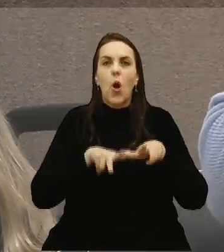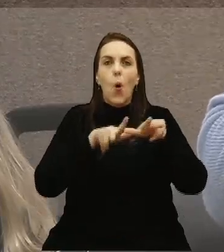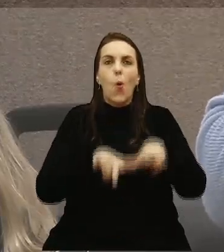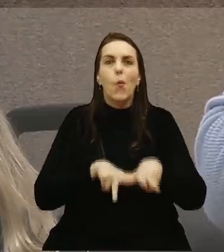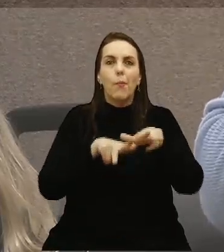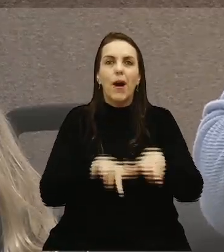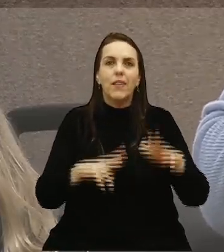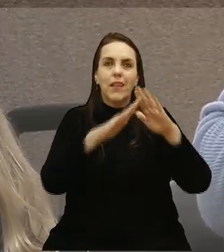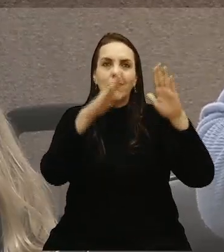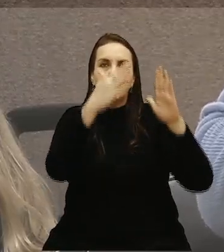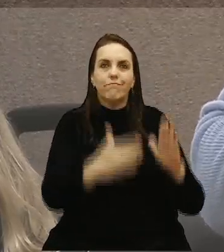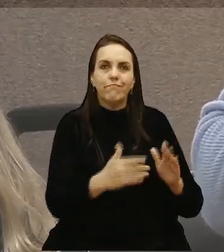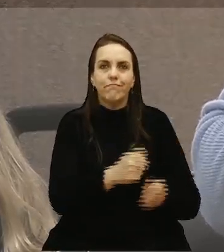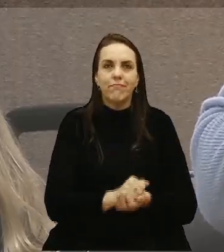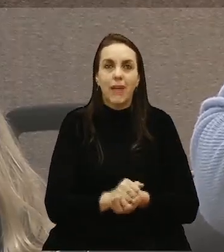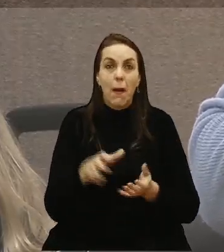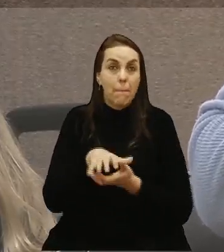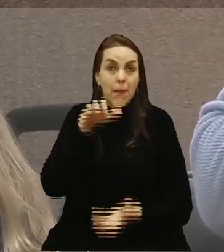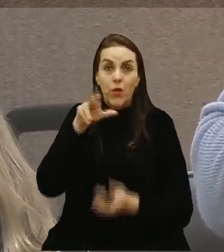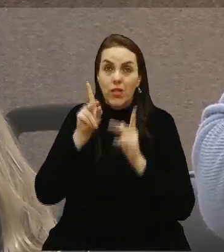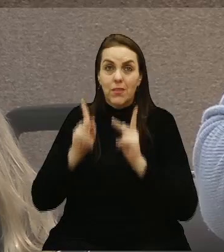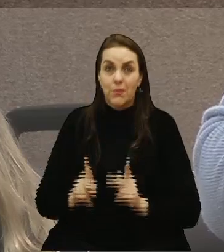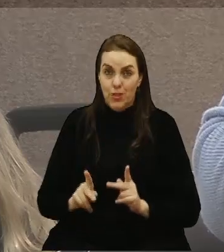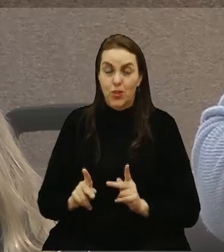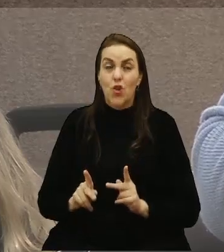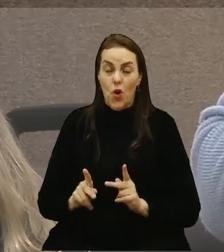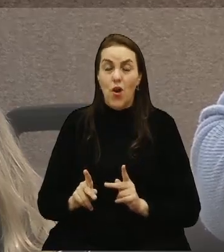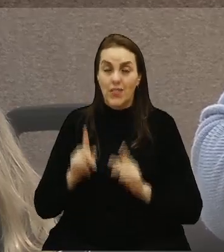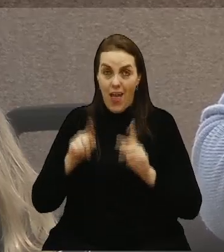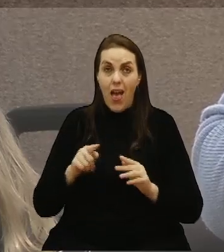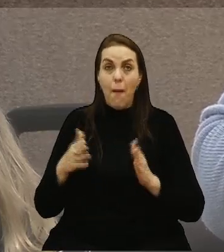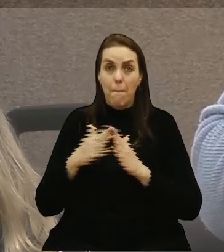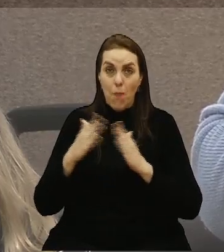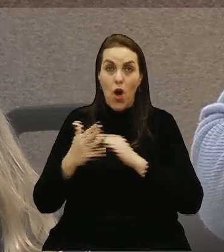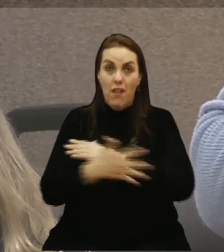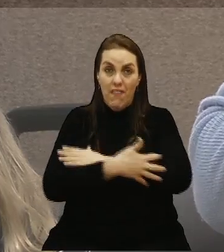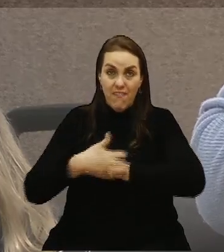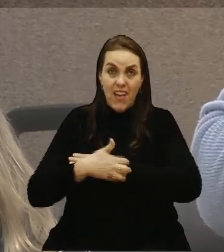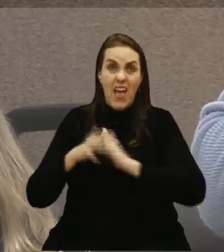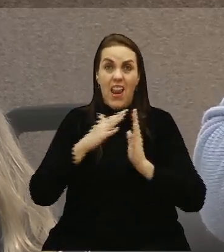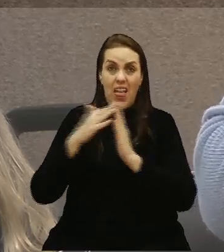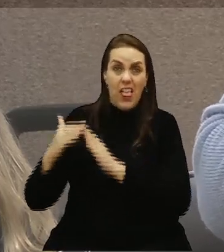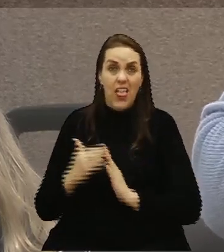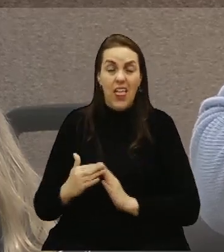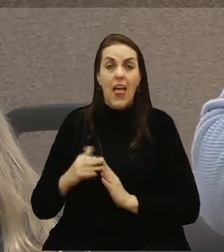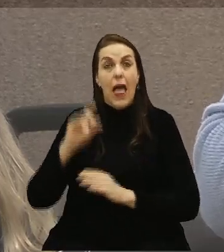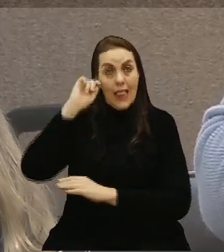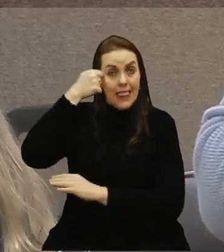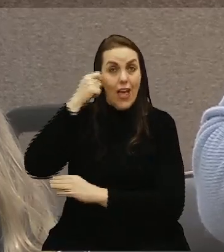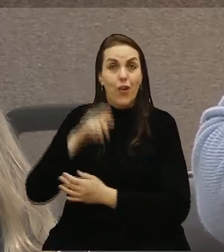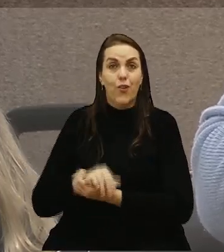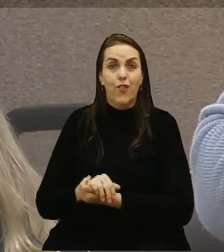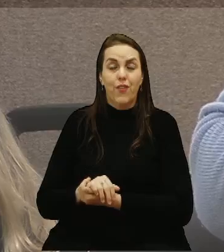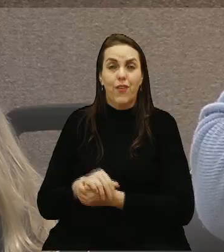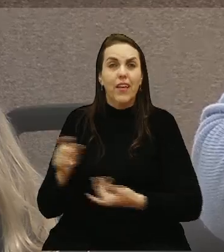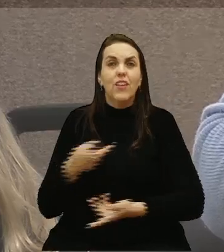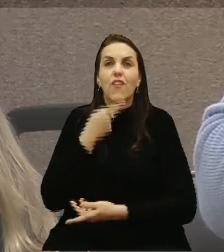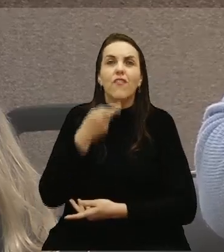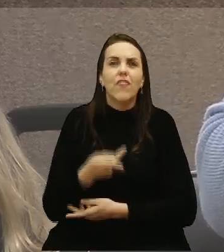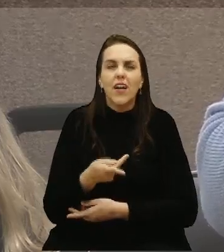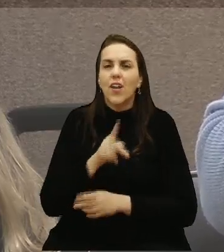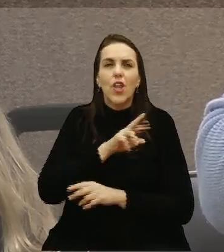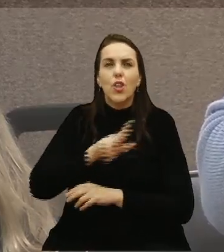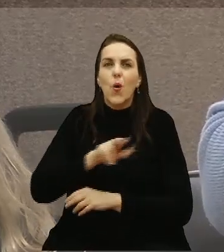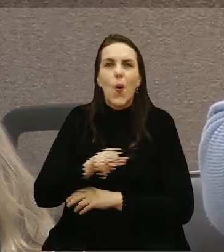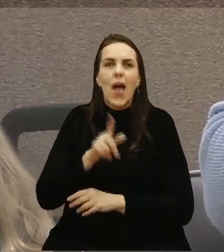E a grande maioria dessas pessoas, dos favelados, são negros. Então, vereador, quando eu falo, eu não